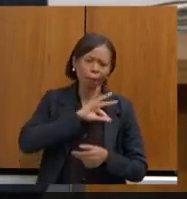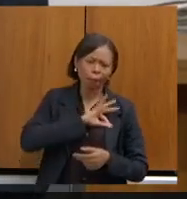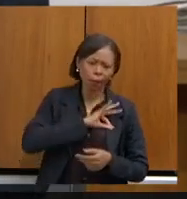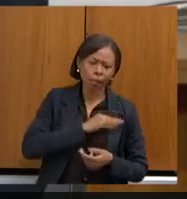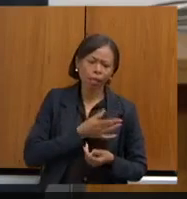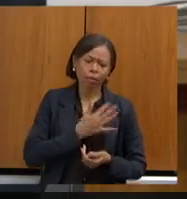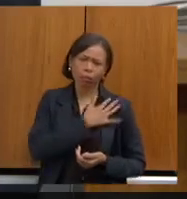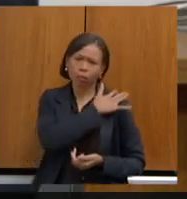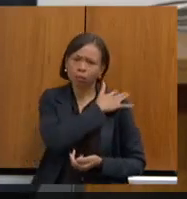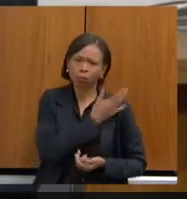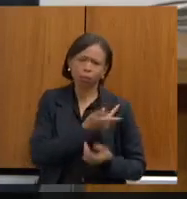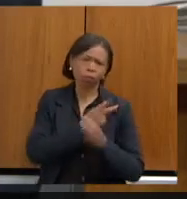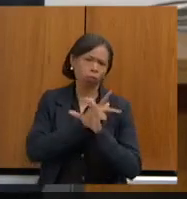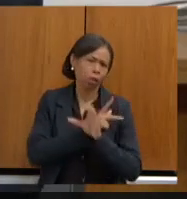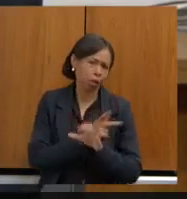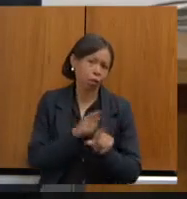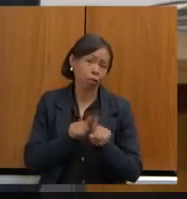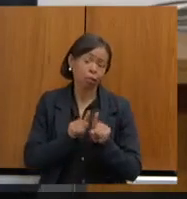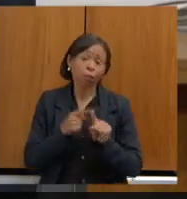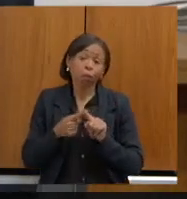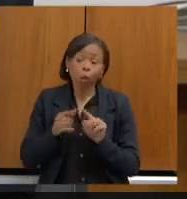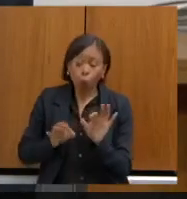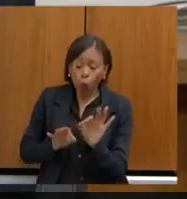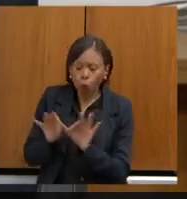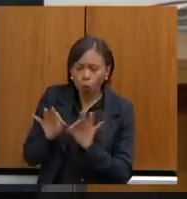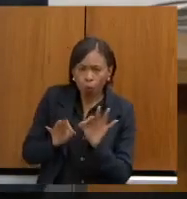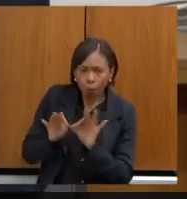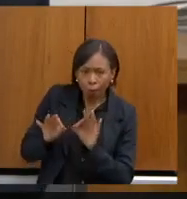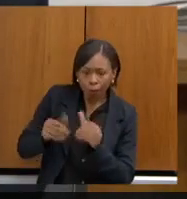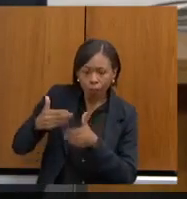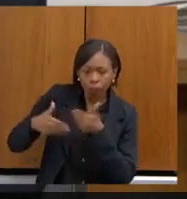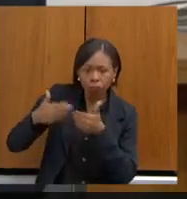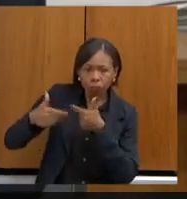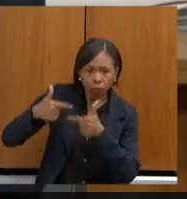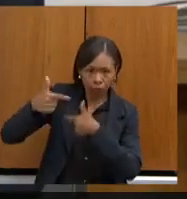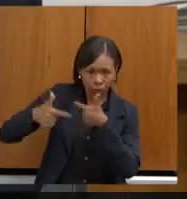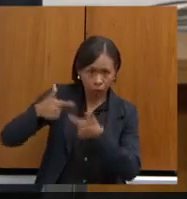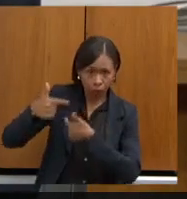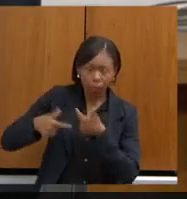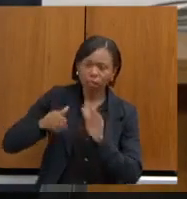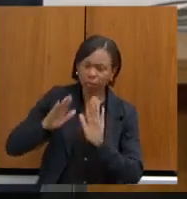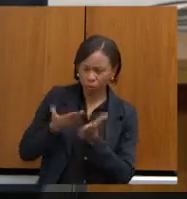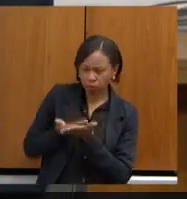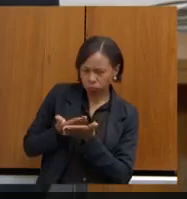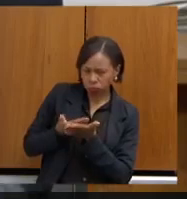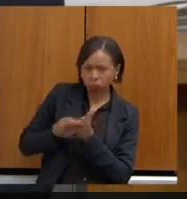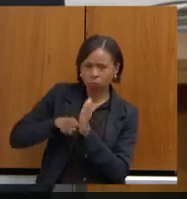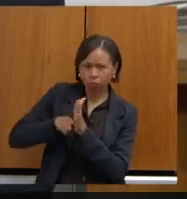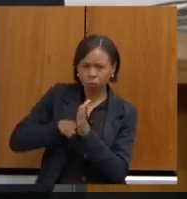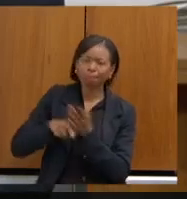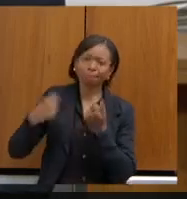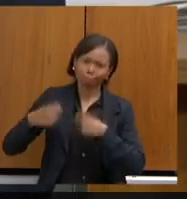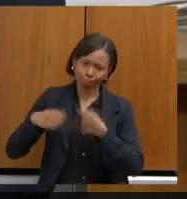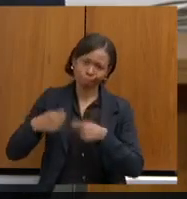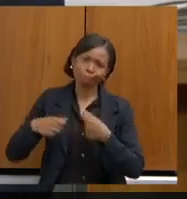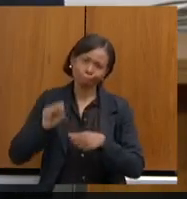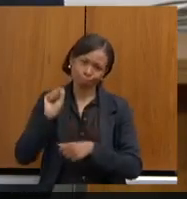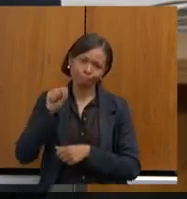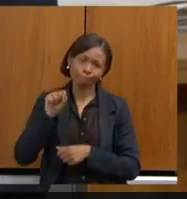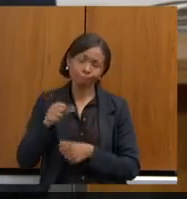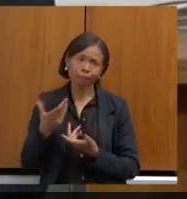o plano ele é 100 porcento necessário e ele já está sendo estudado então é é uma necessidade a